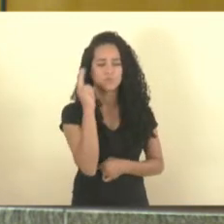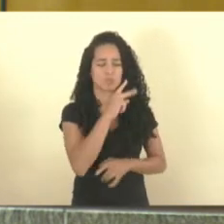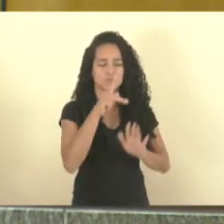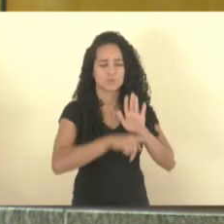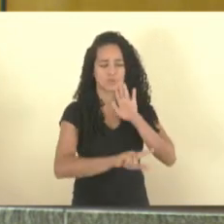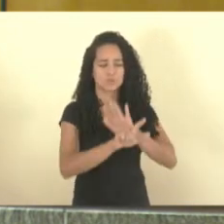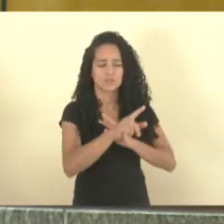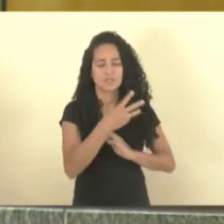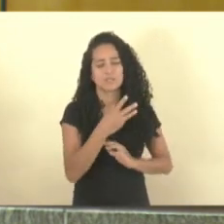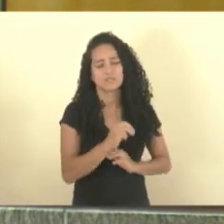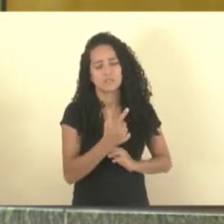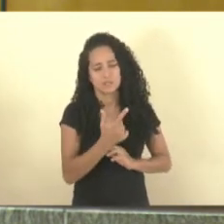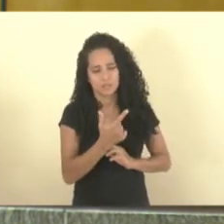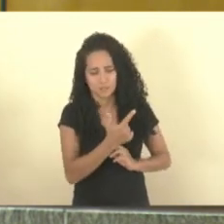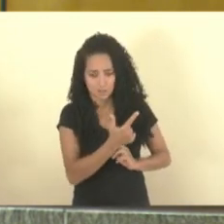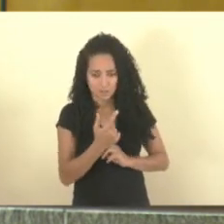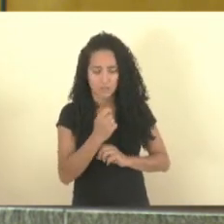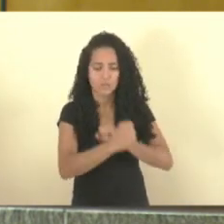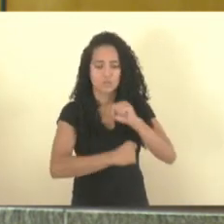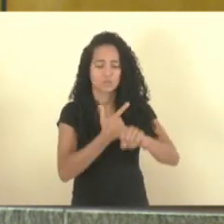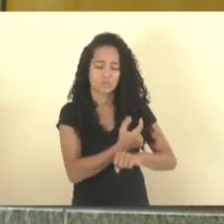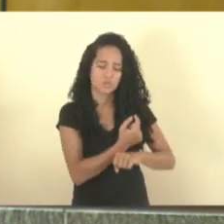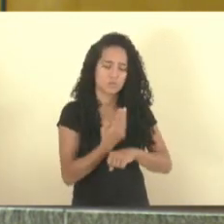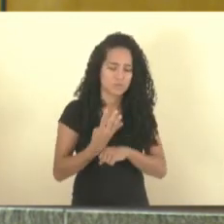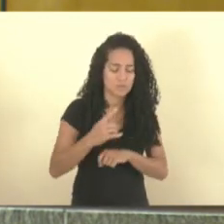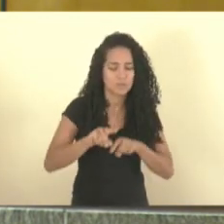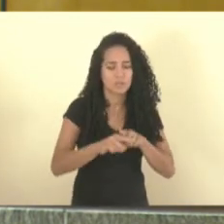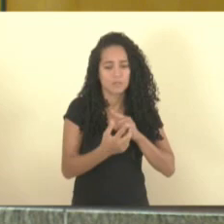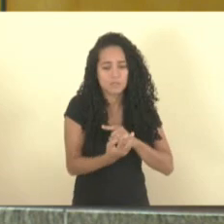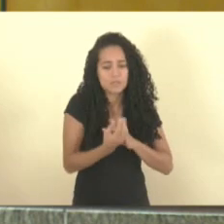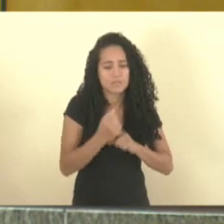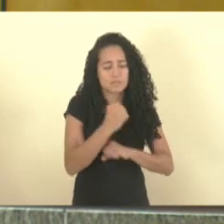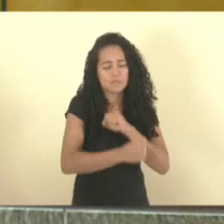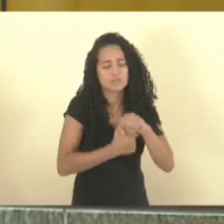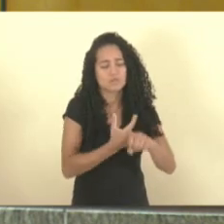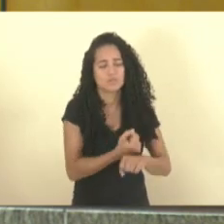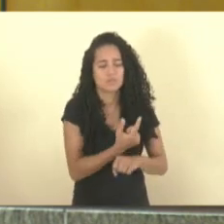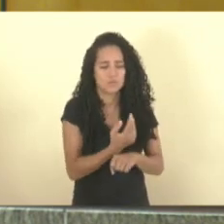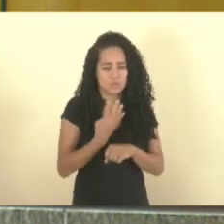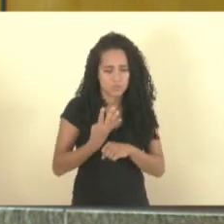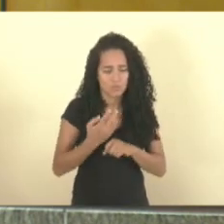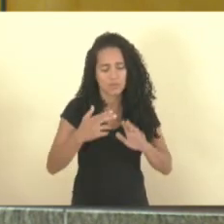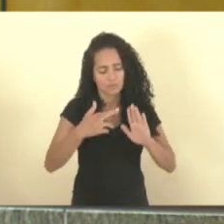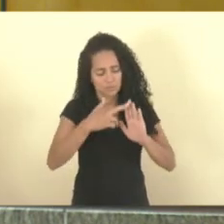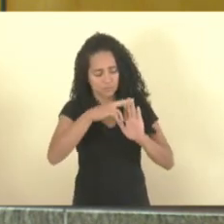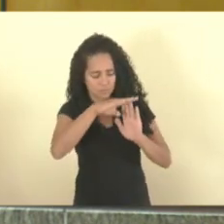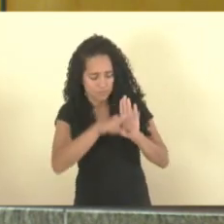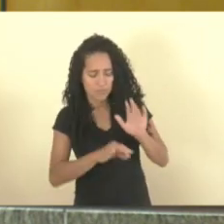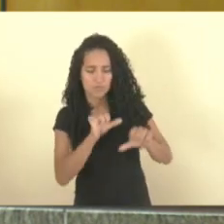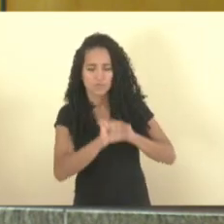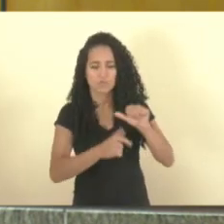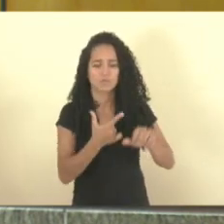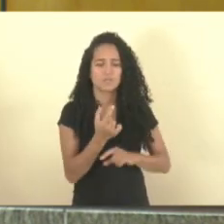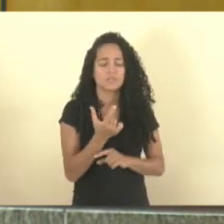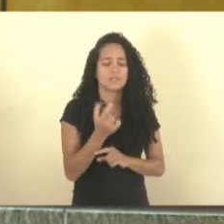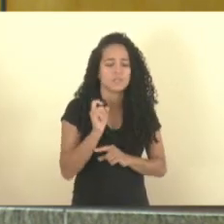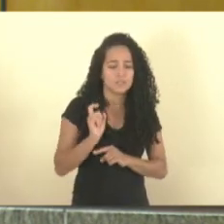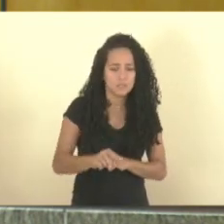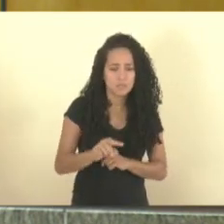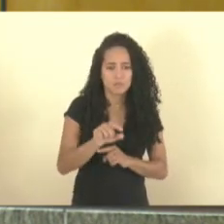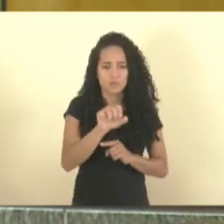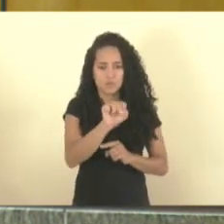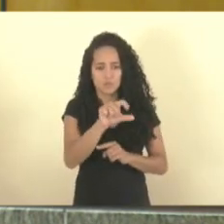lei 33/2024, oriundo da mensagem governamental 36/2024, que altera dispositivos da lei